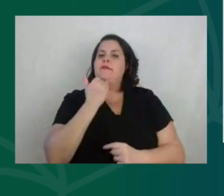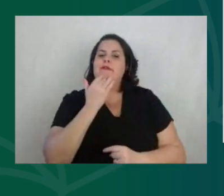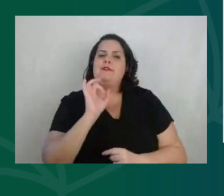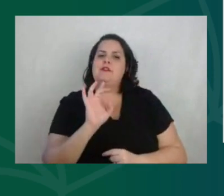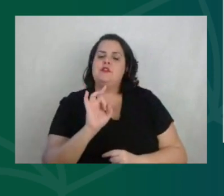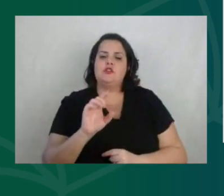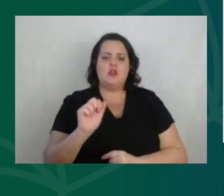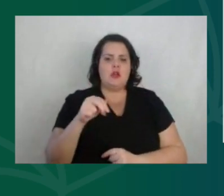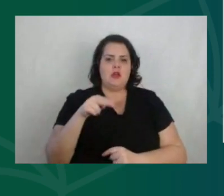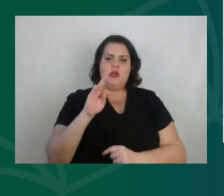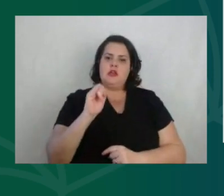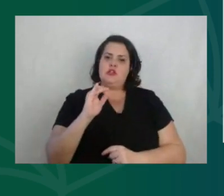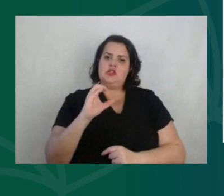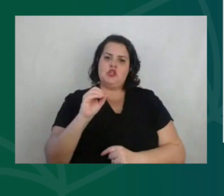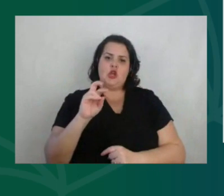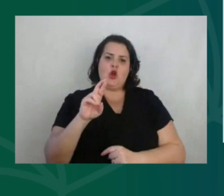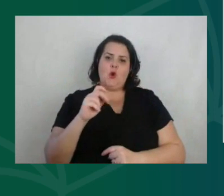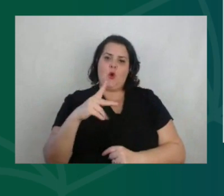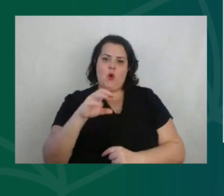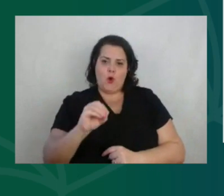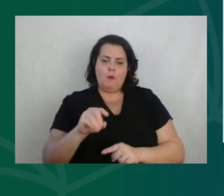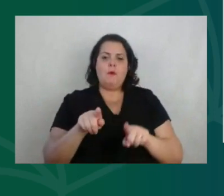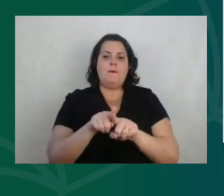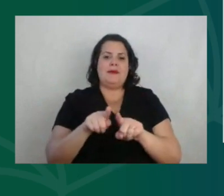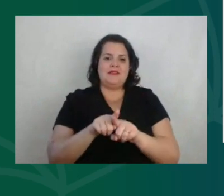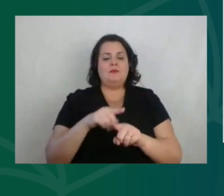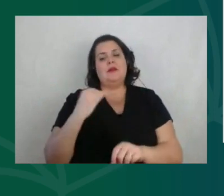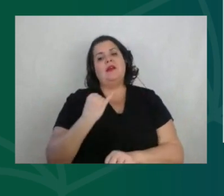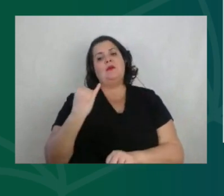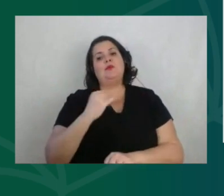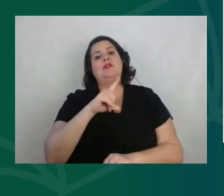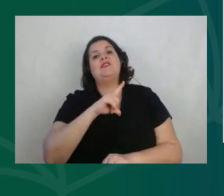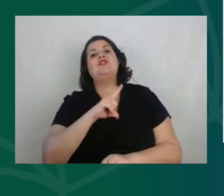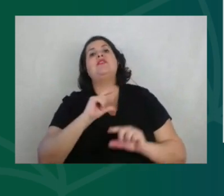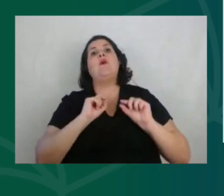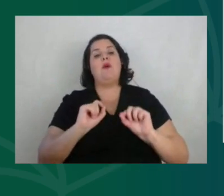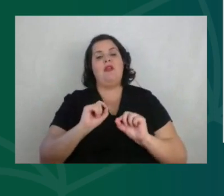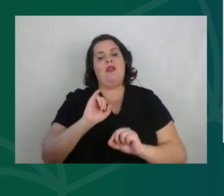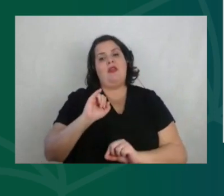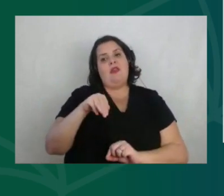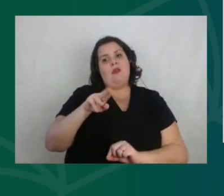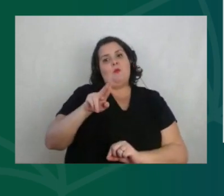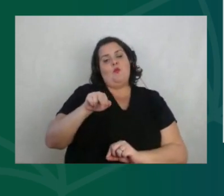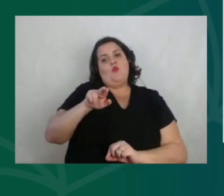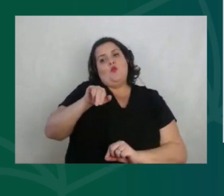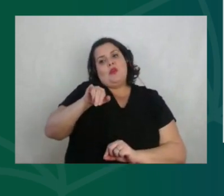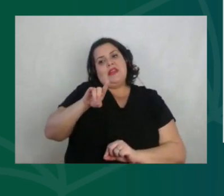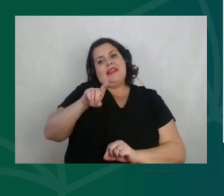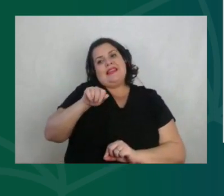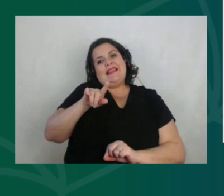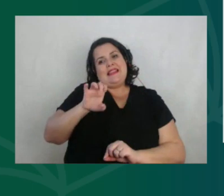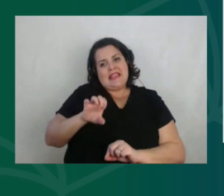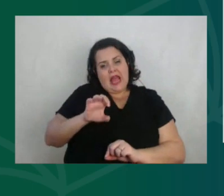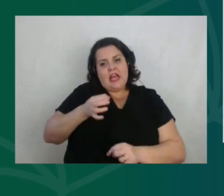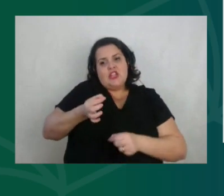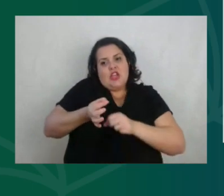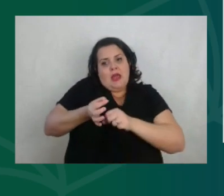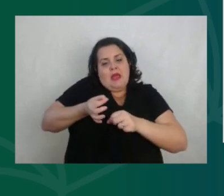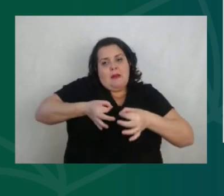um importante papel da imunidade celular nesse processo, né? Aquilo que a gente conhecia como imunidade coletiva,